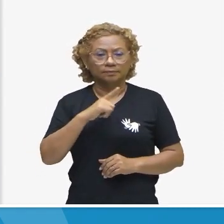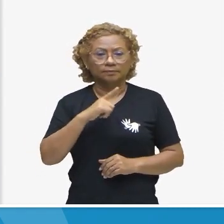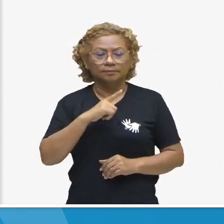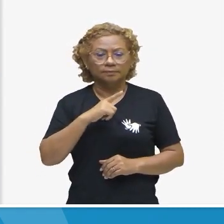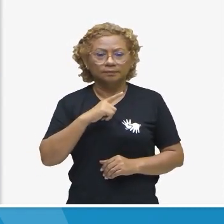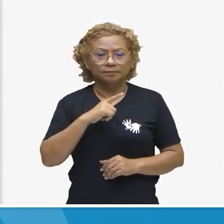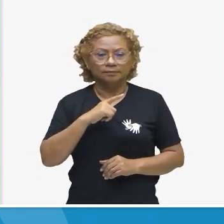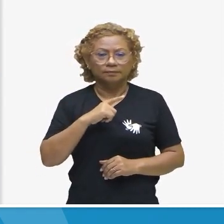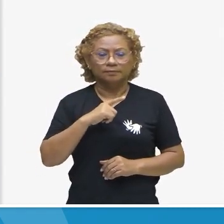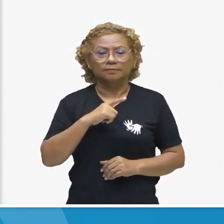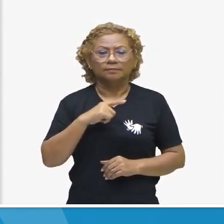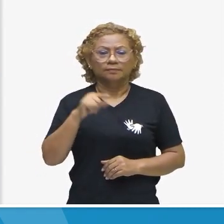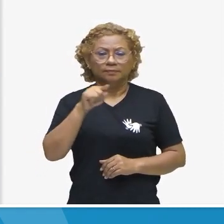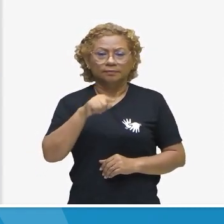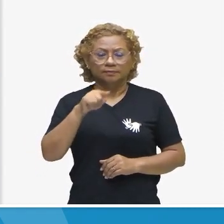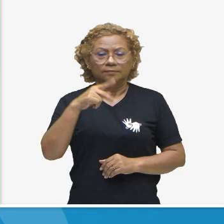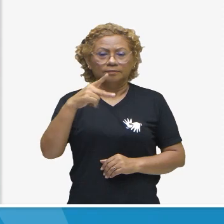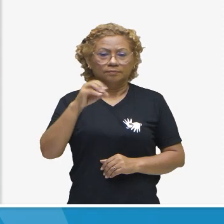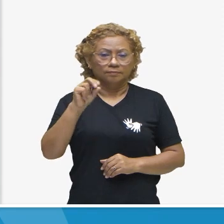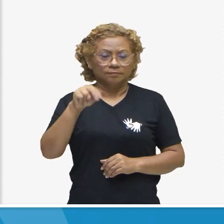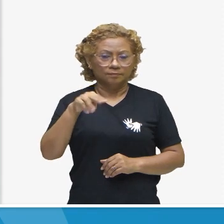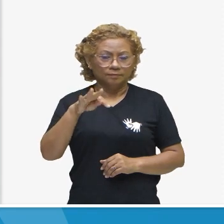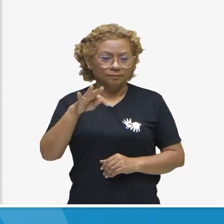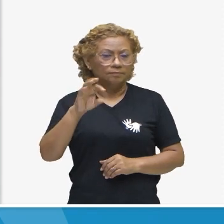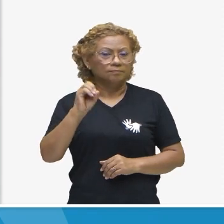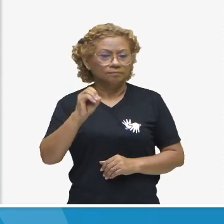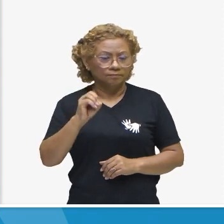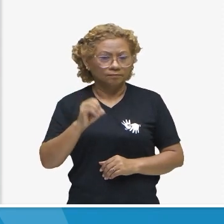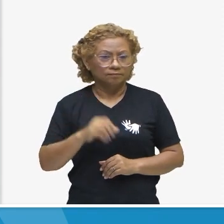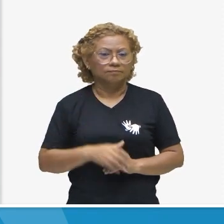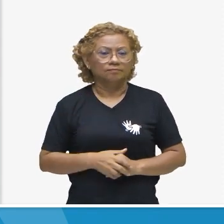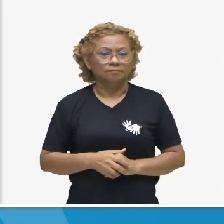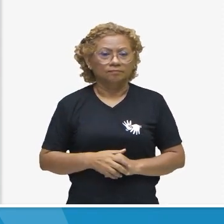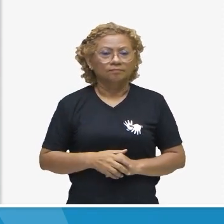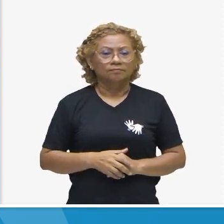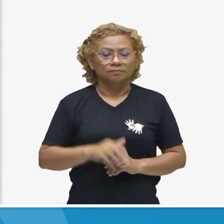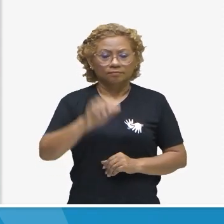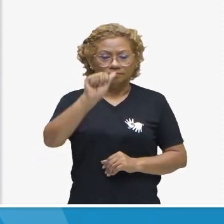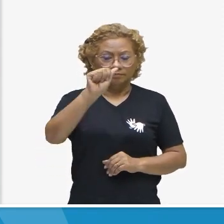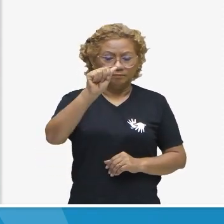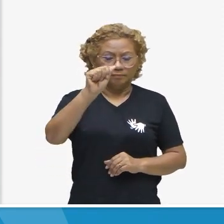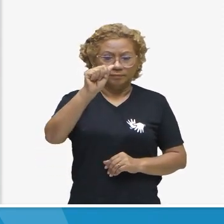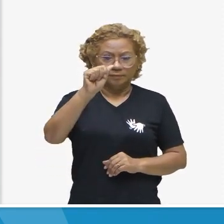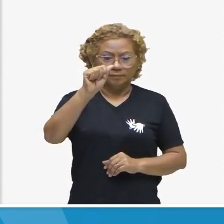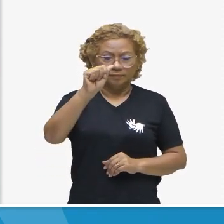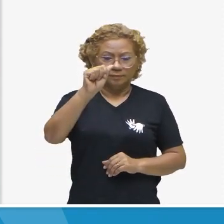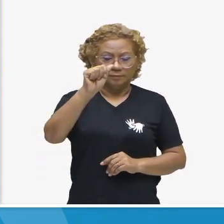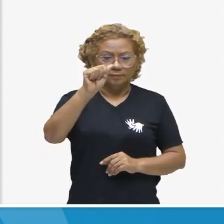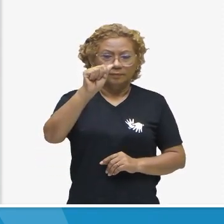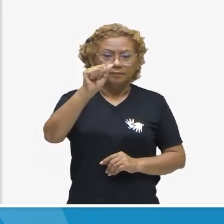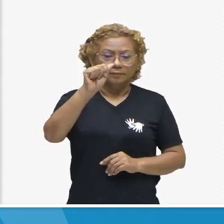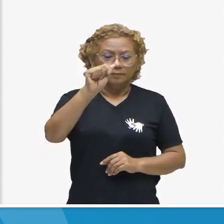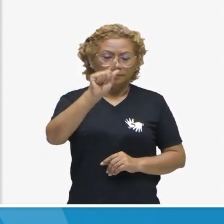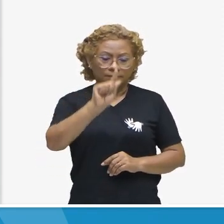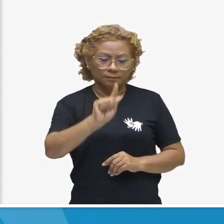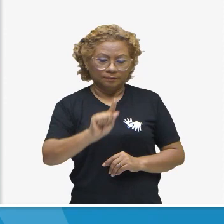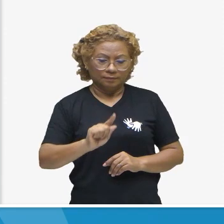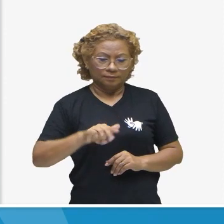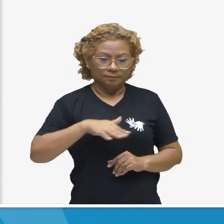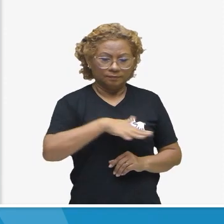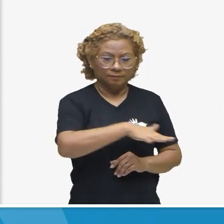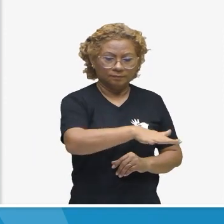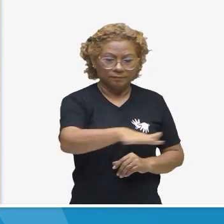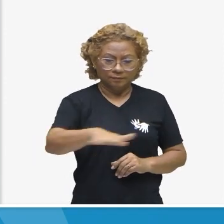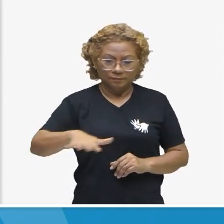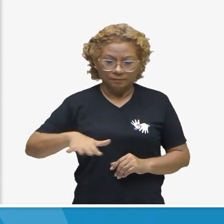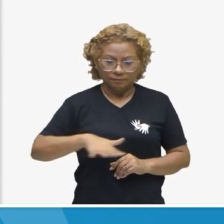ponto sendo projetado sobre o plano, ok? Nós temos um ponto sendo projetado